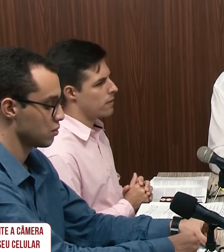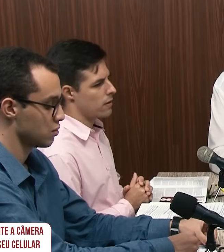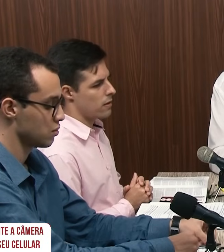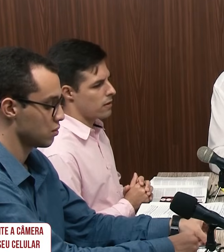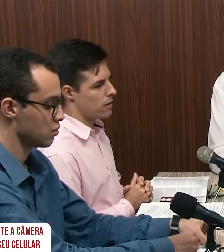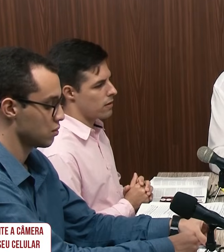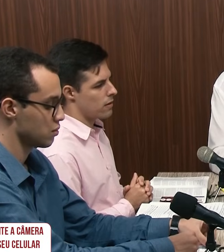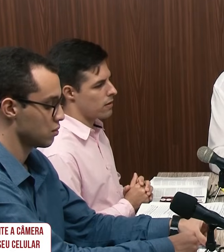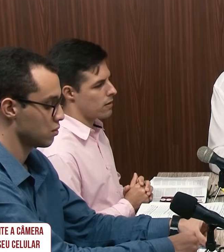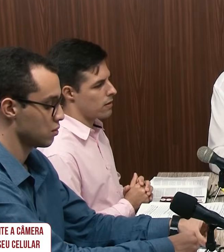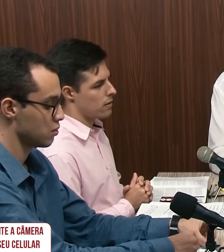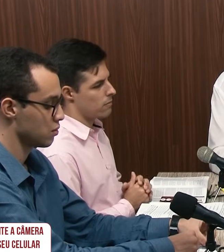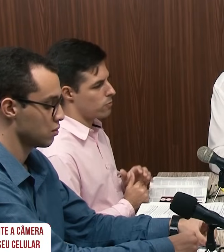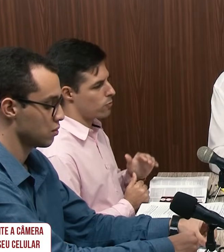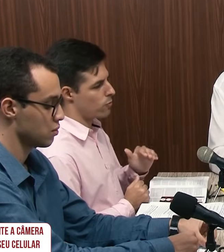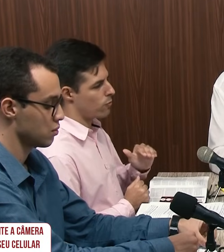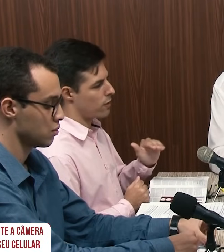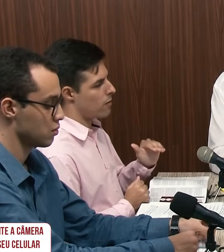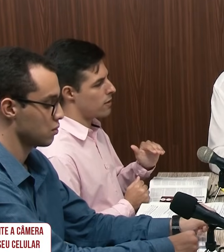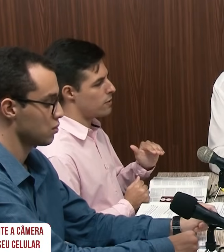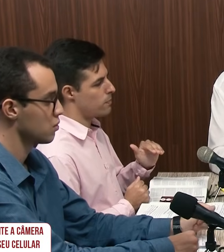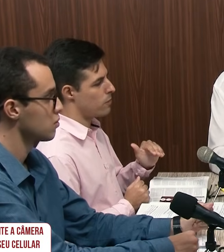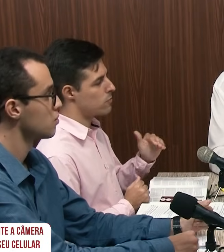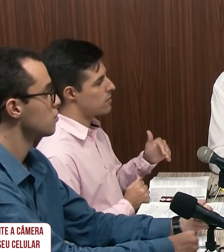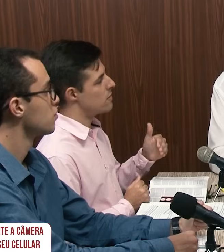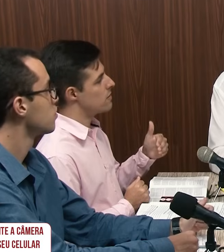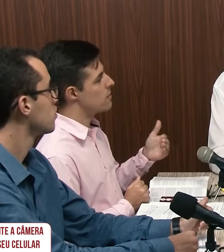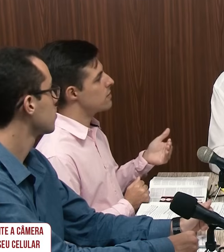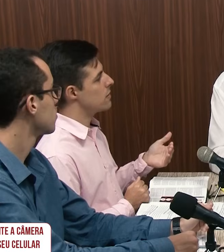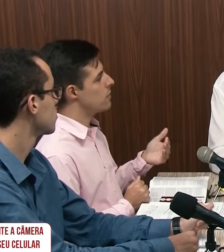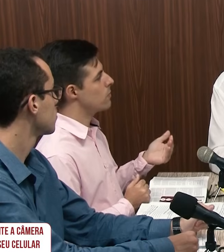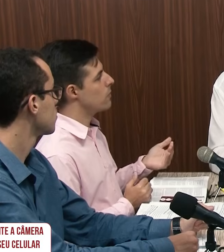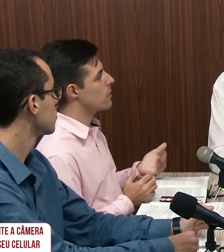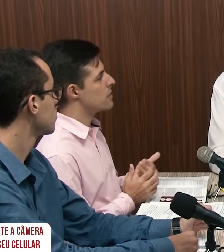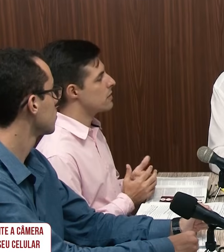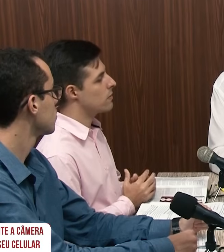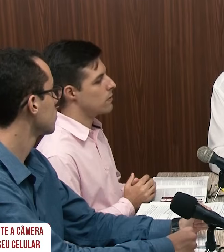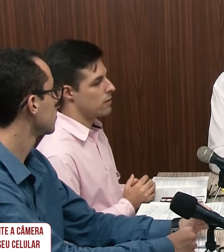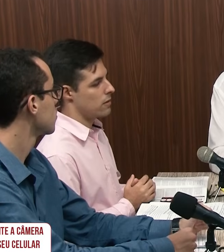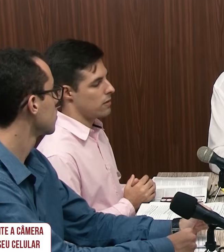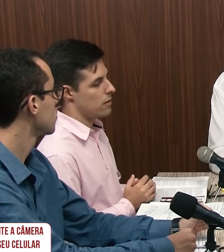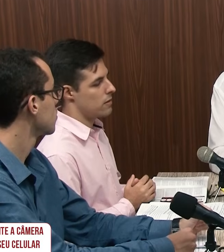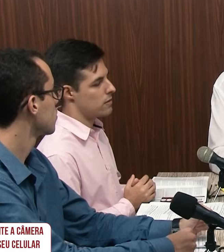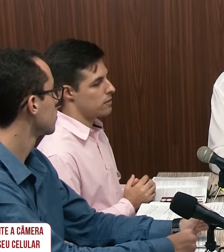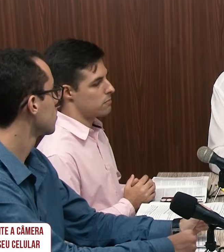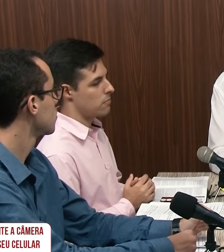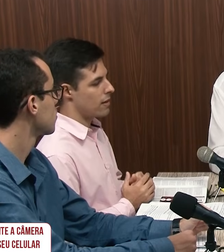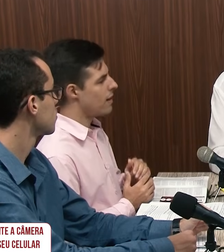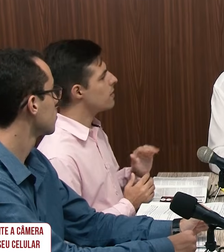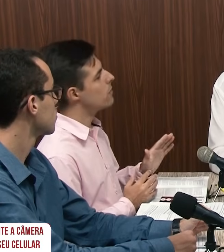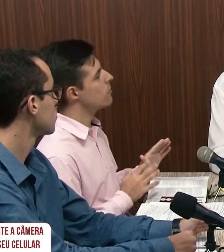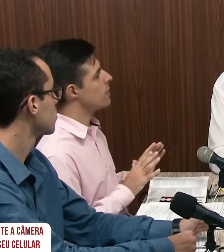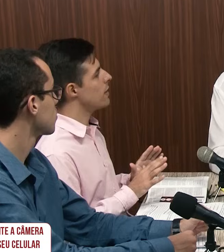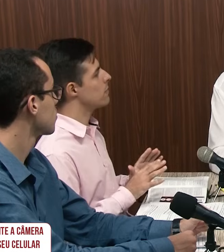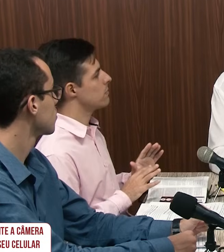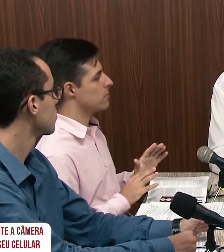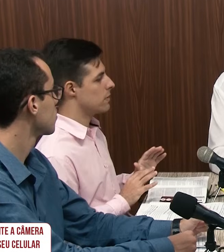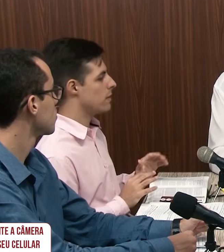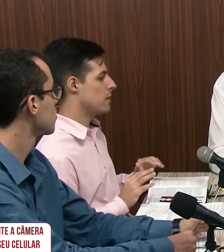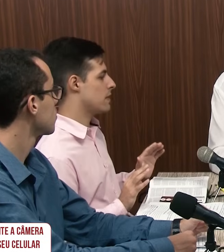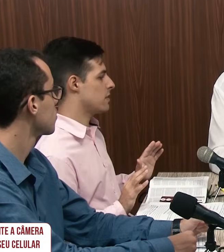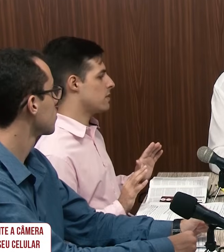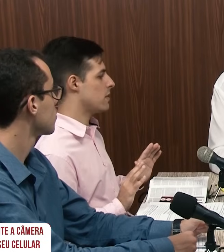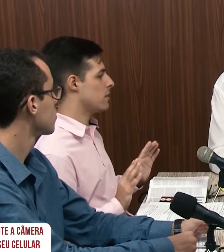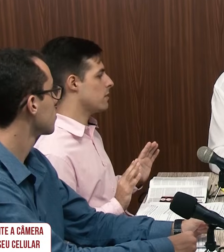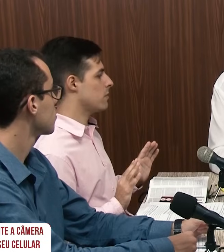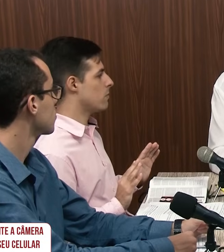família, e no final a gente perguntou se eles desejariam uma oração. E eles, não quero.